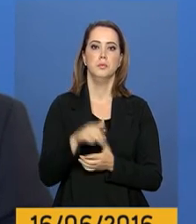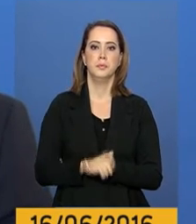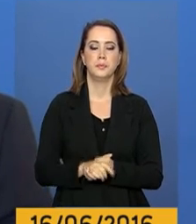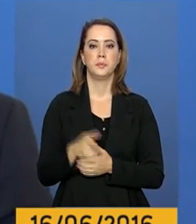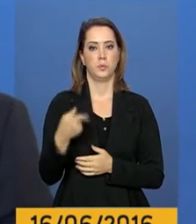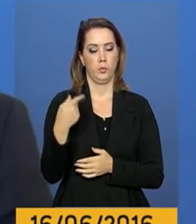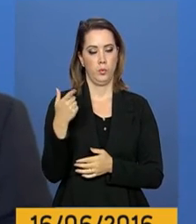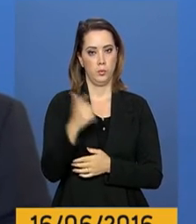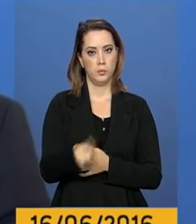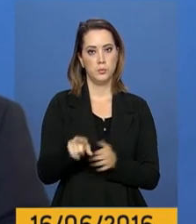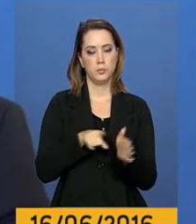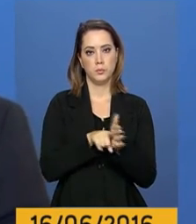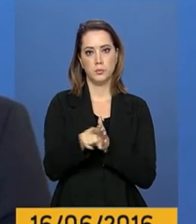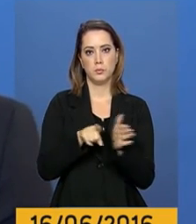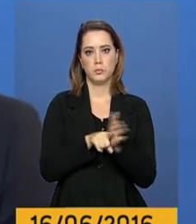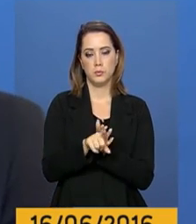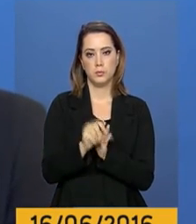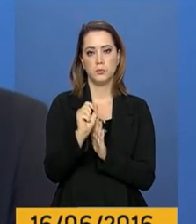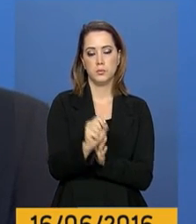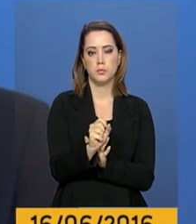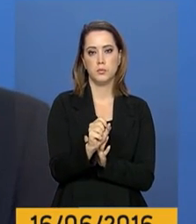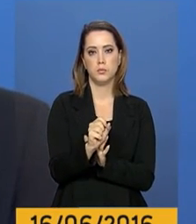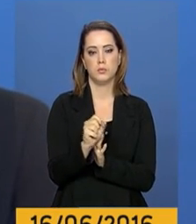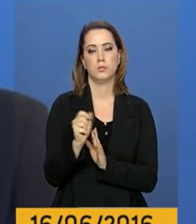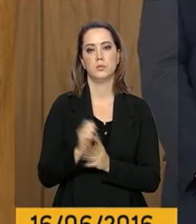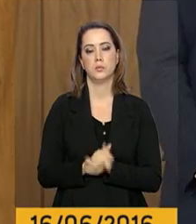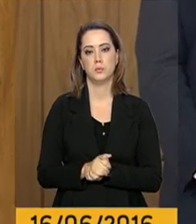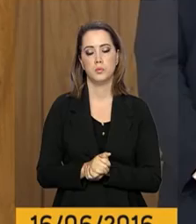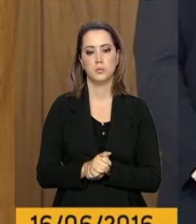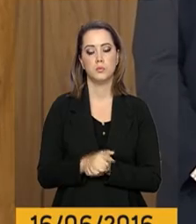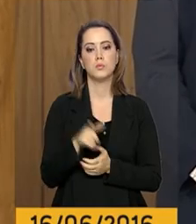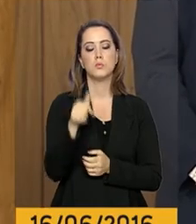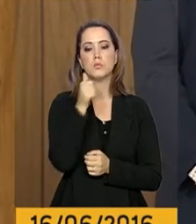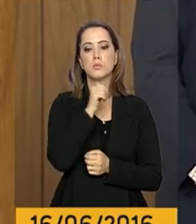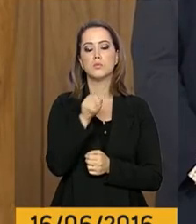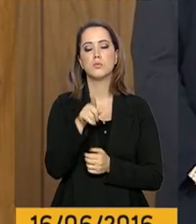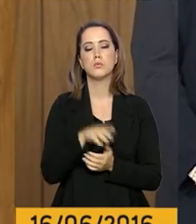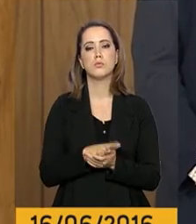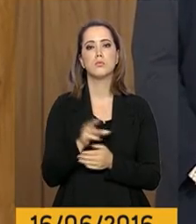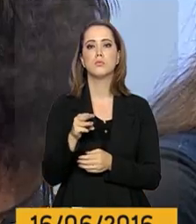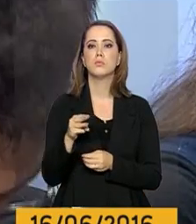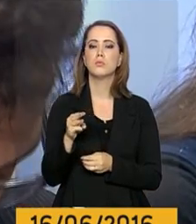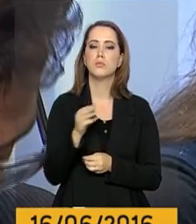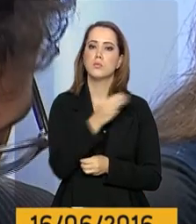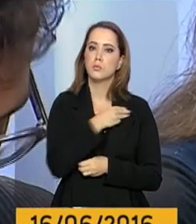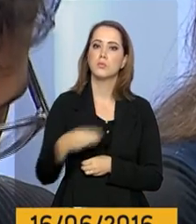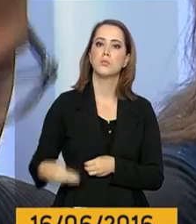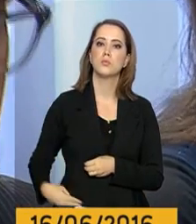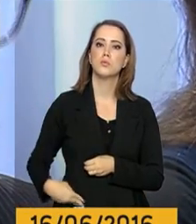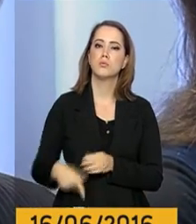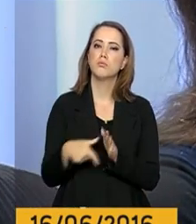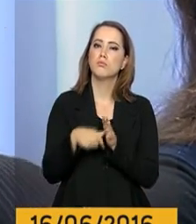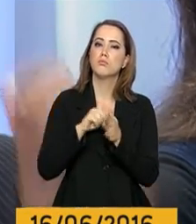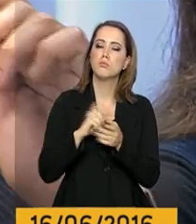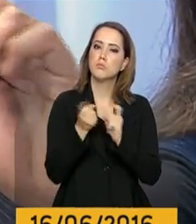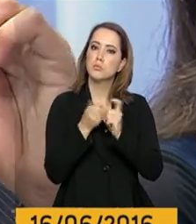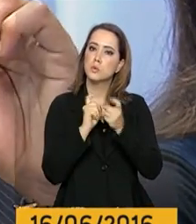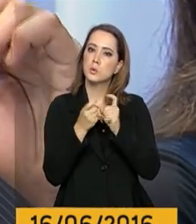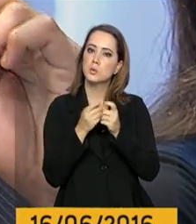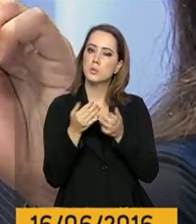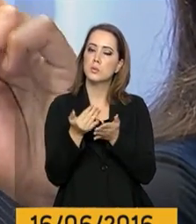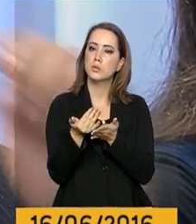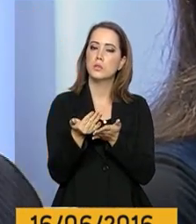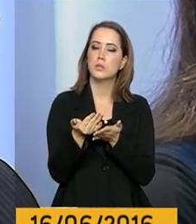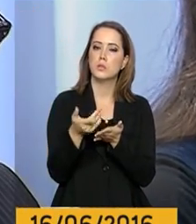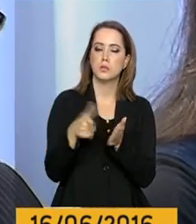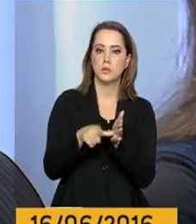Mariana Tocarnia, da Agência Brasil. Aqui. Ministro, por não. A gestão anterior do Mercadante falava em ampliar esse